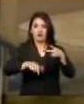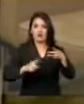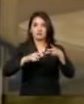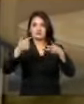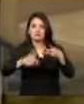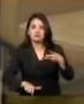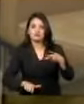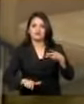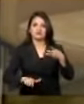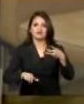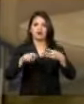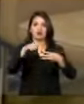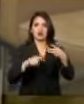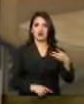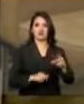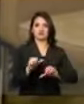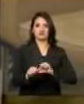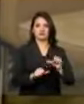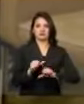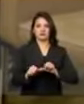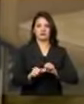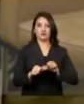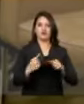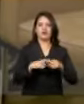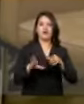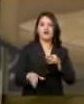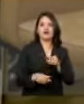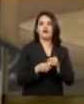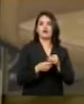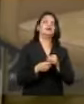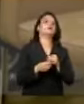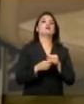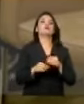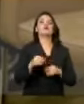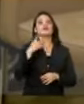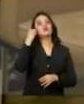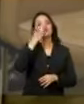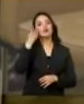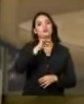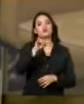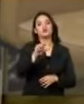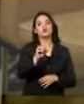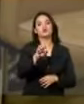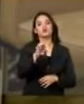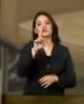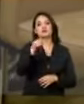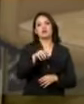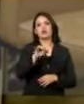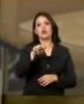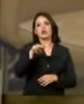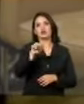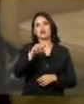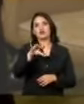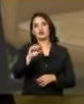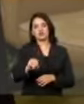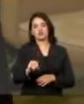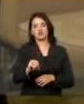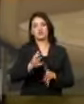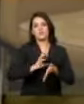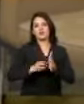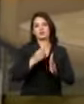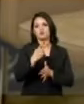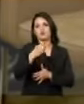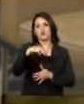Constituinte, com emendas dos ilustres deputados José Inácio Ferreira, do PMDB do Espírito Santo, e de outro grande